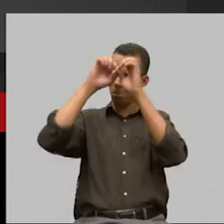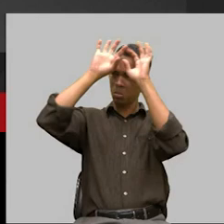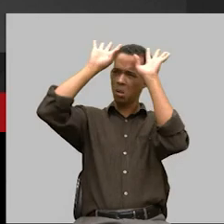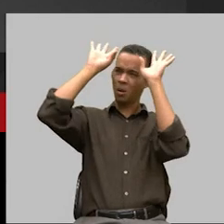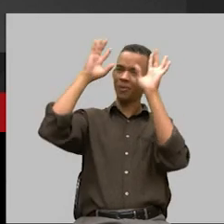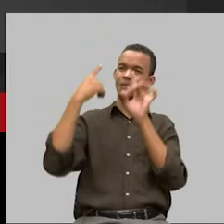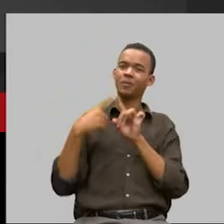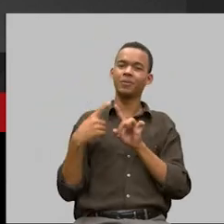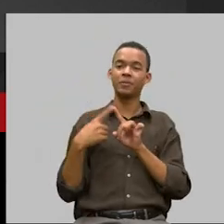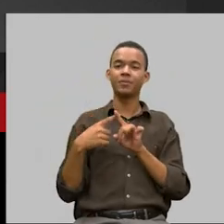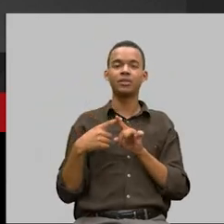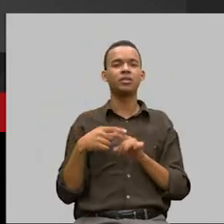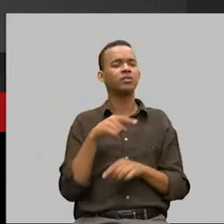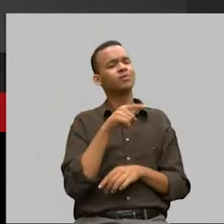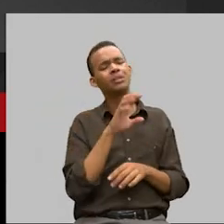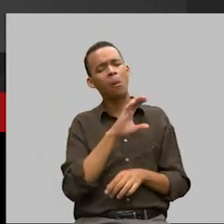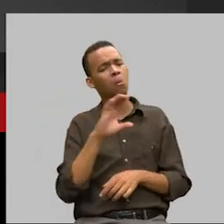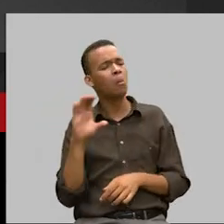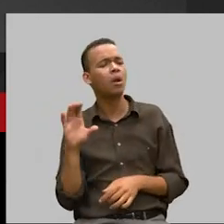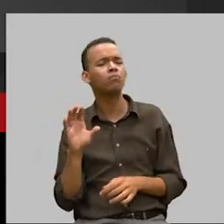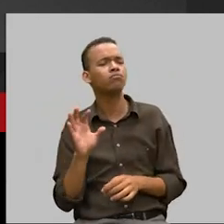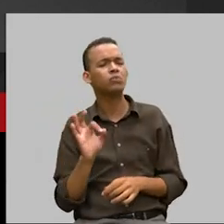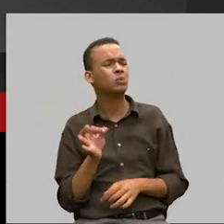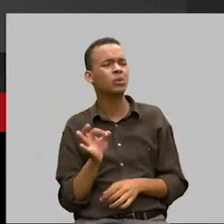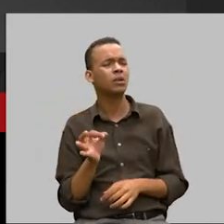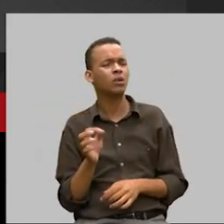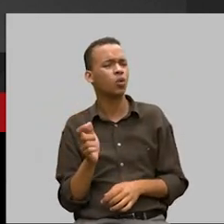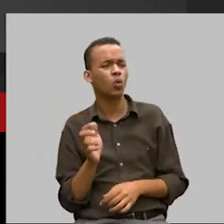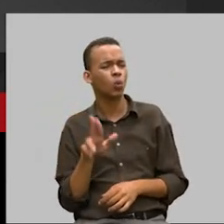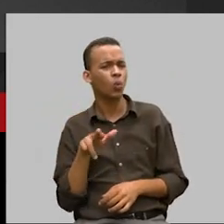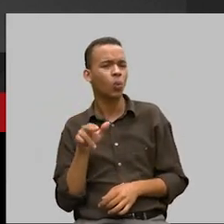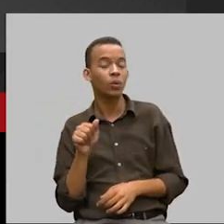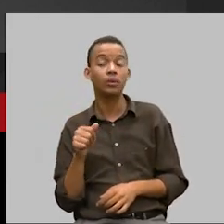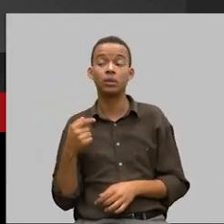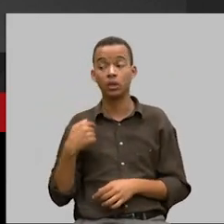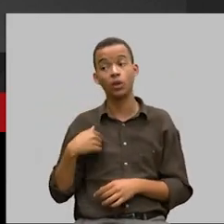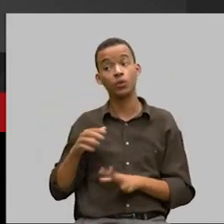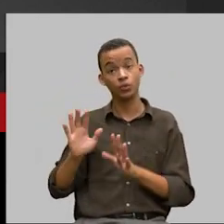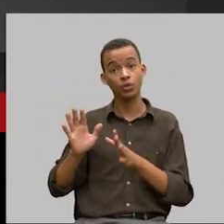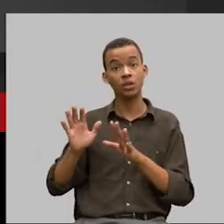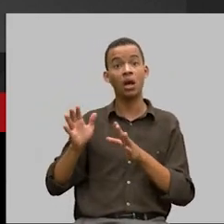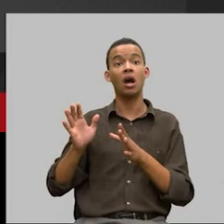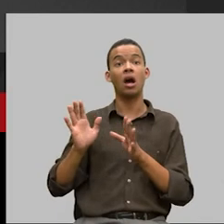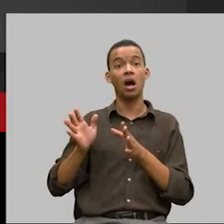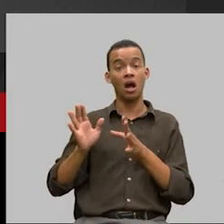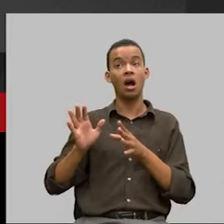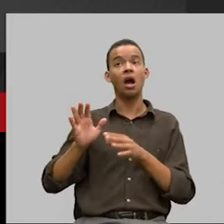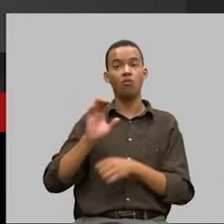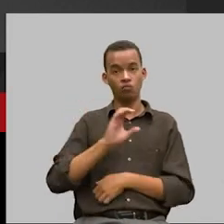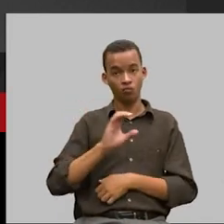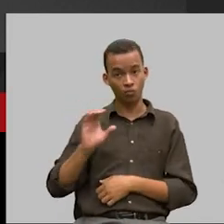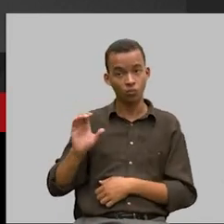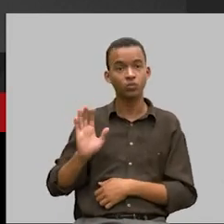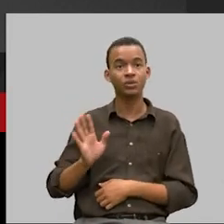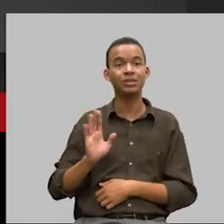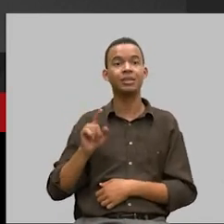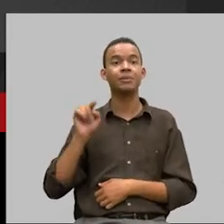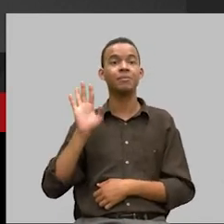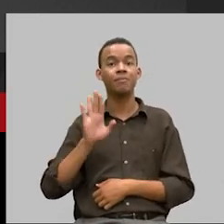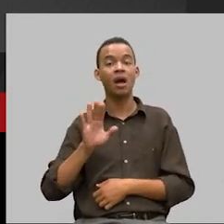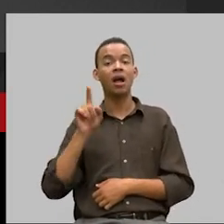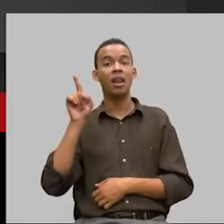trabalhado com uma coordenação de uma conferência antes tinha só que nunca em 41 dias porque tem 41 dias que o governo